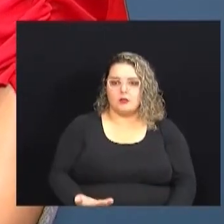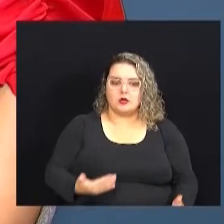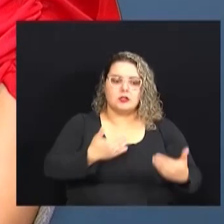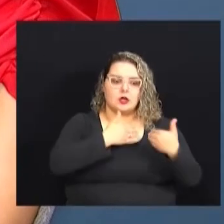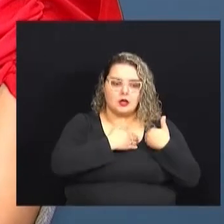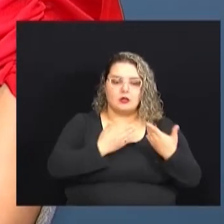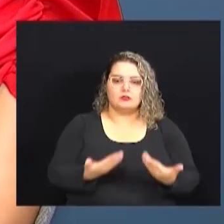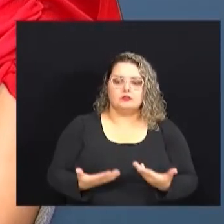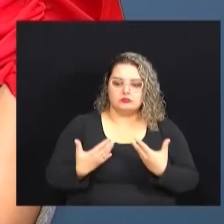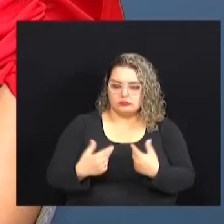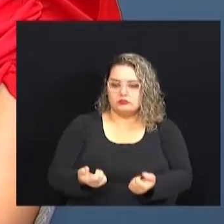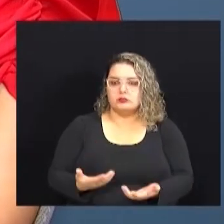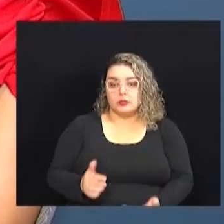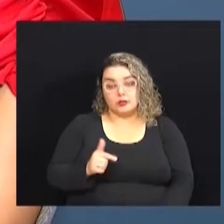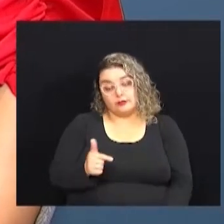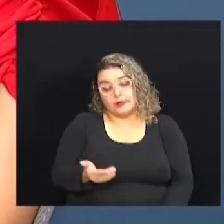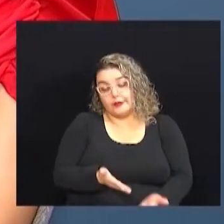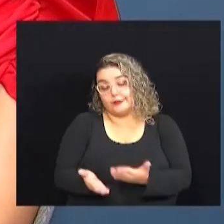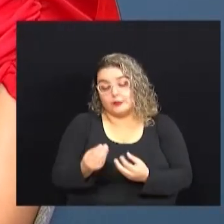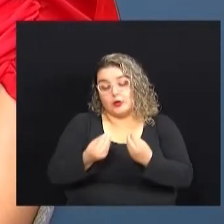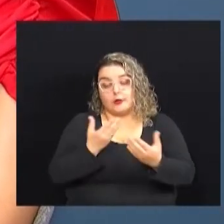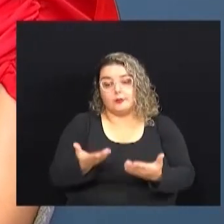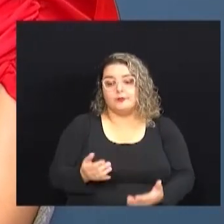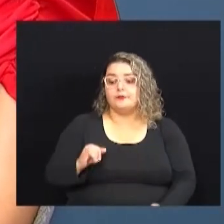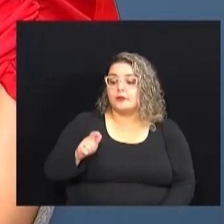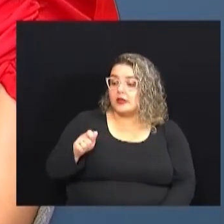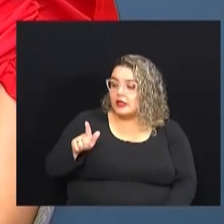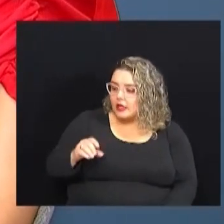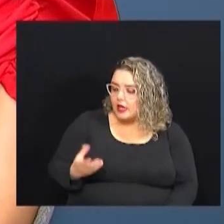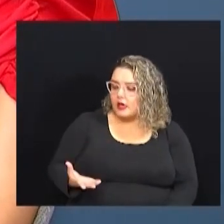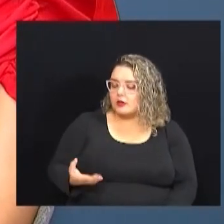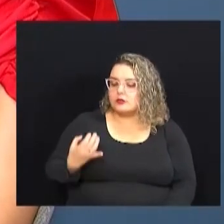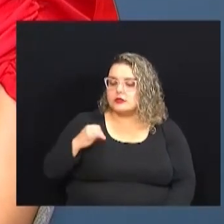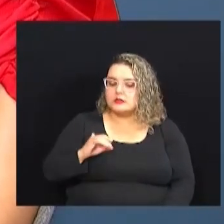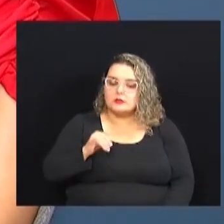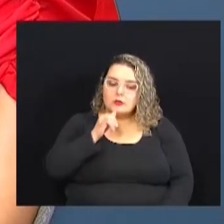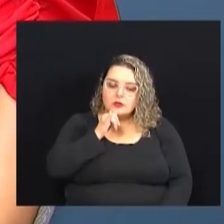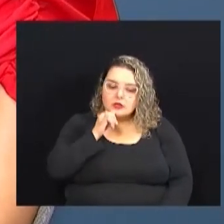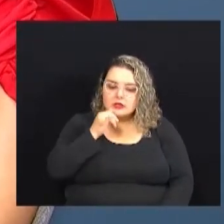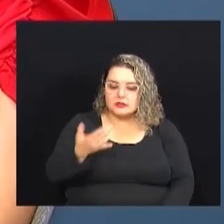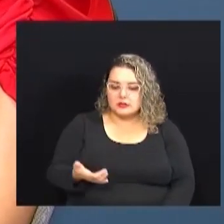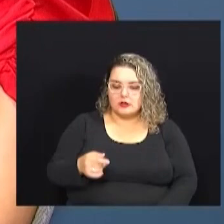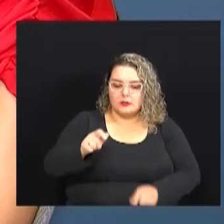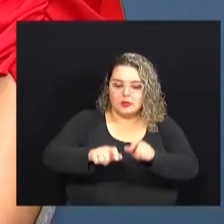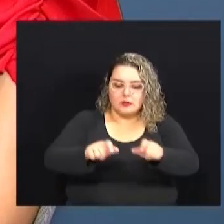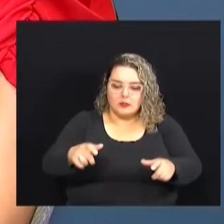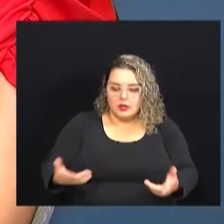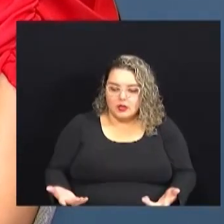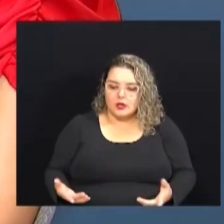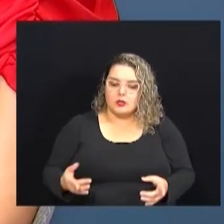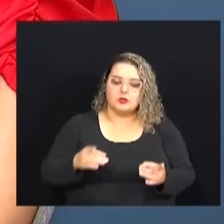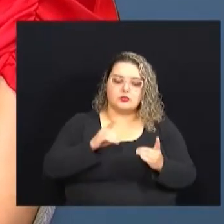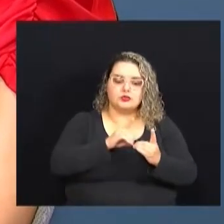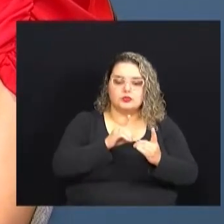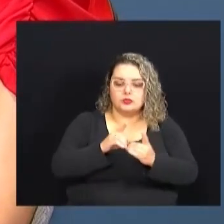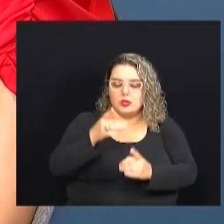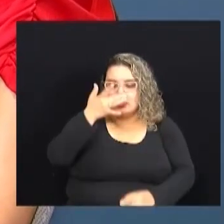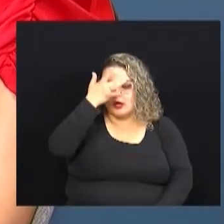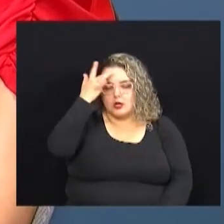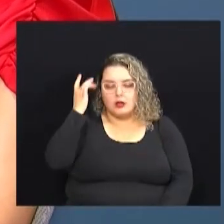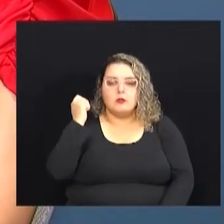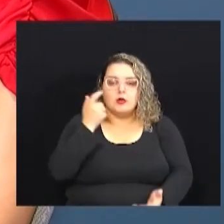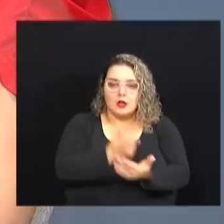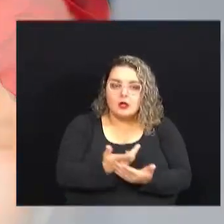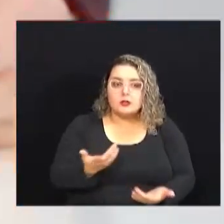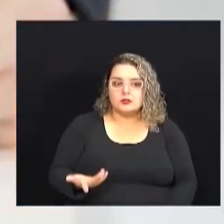assumir essa responsabilidade, não tem muito por onde fugir. Iago, e se você por exemplo, a pessoa, né, o consumidor,